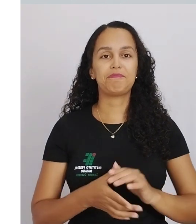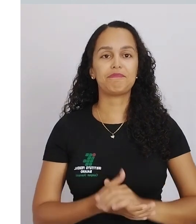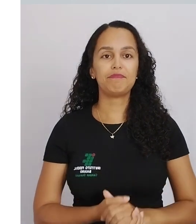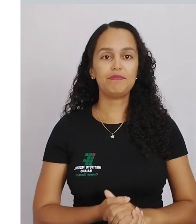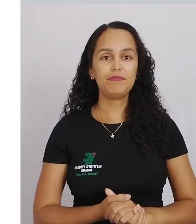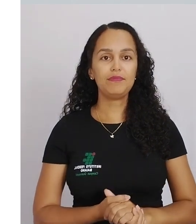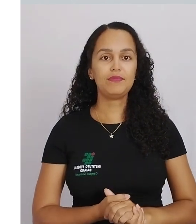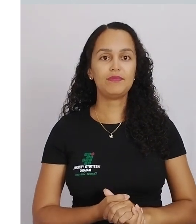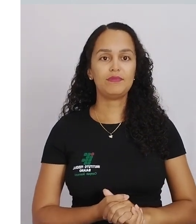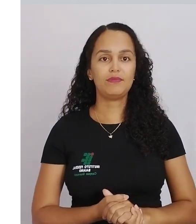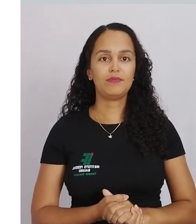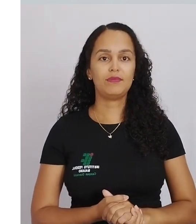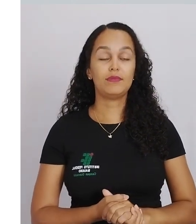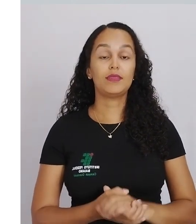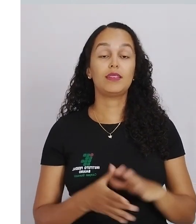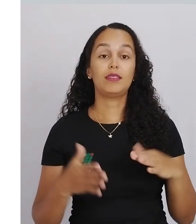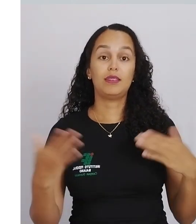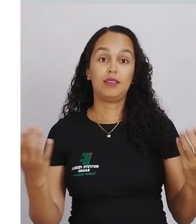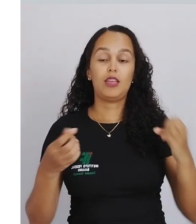sua inquietação.